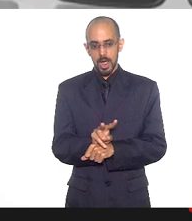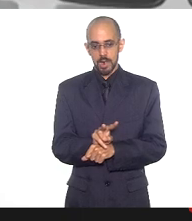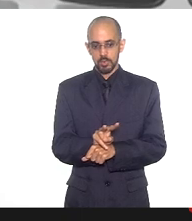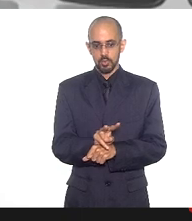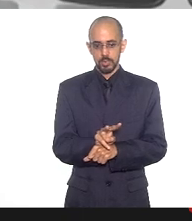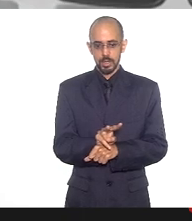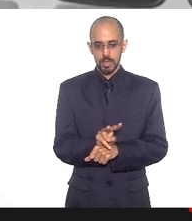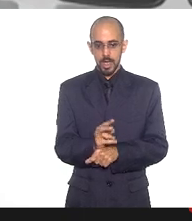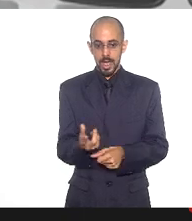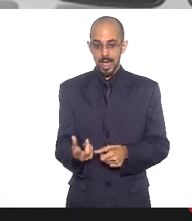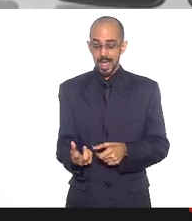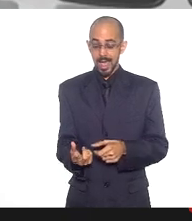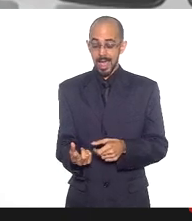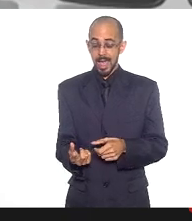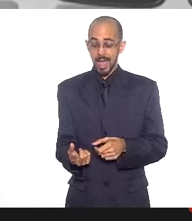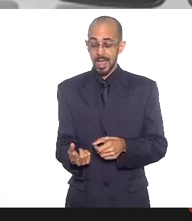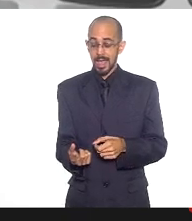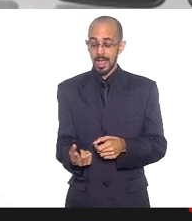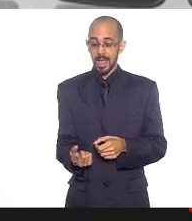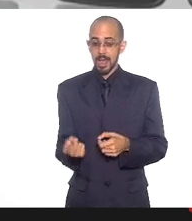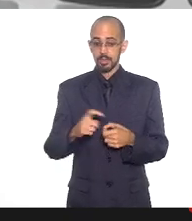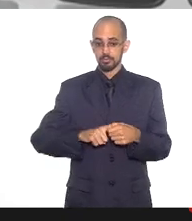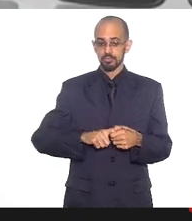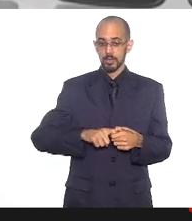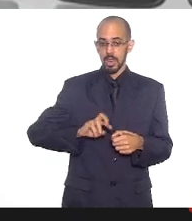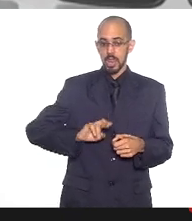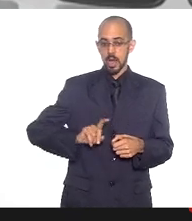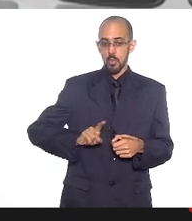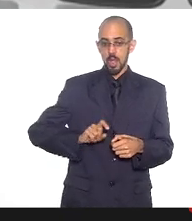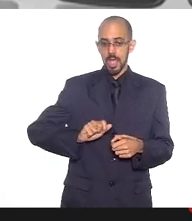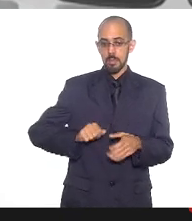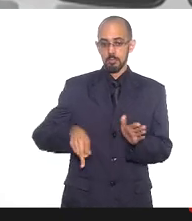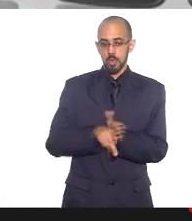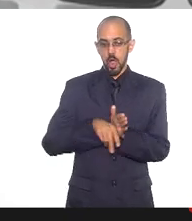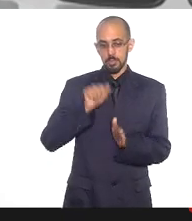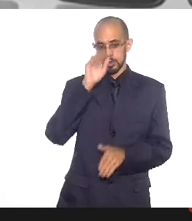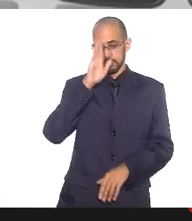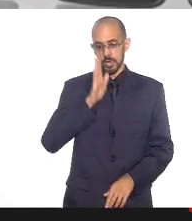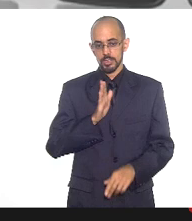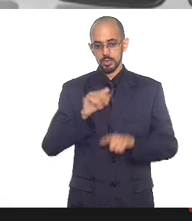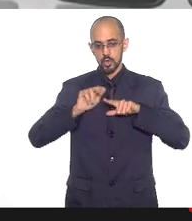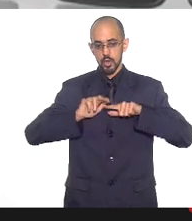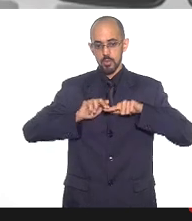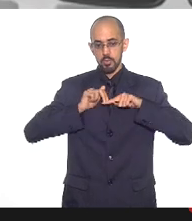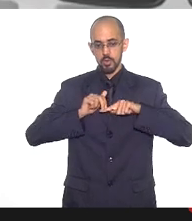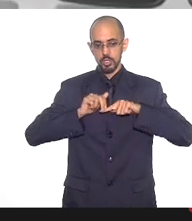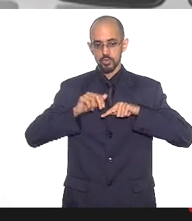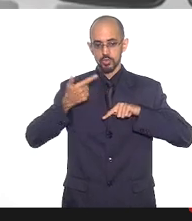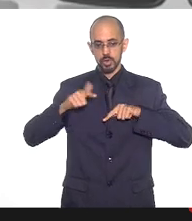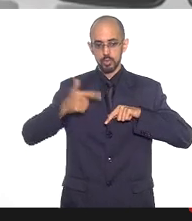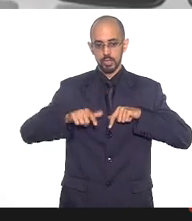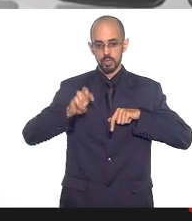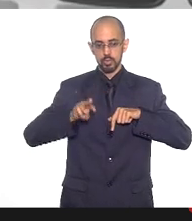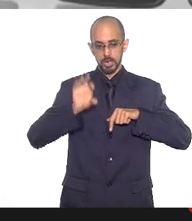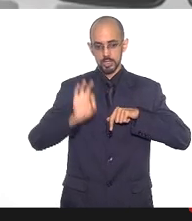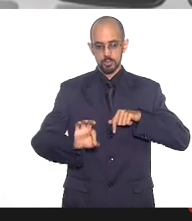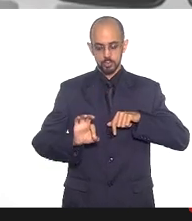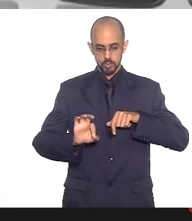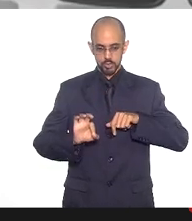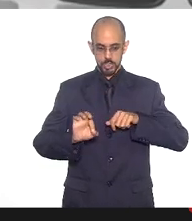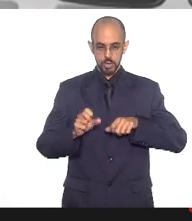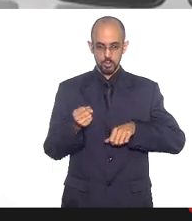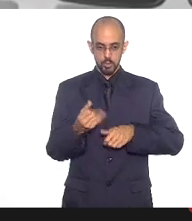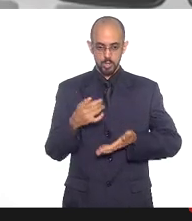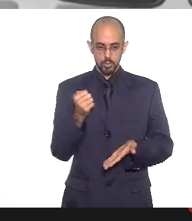admissão temporária e não há nacionalização desses equipamentos. Consequentemente, não há a incidência dos 3% quando da